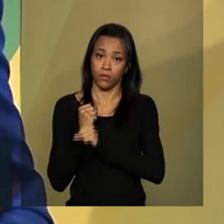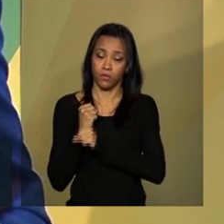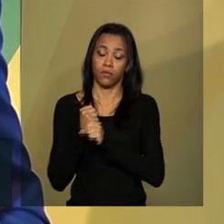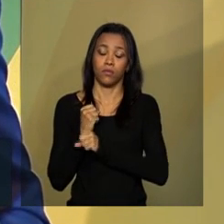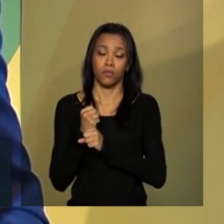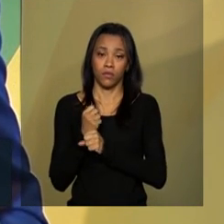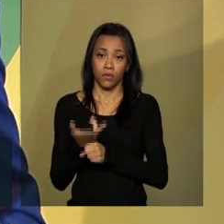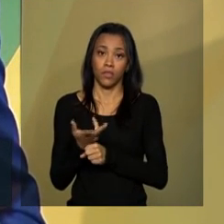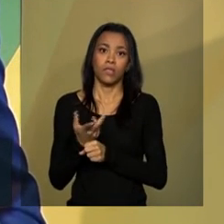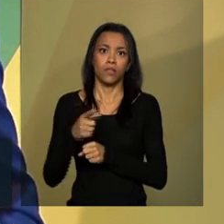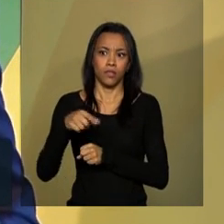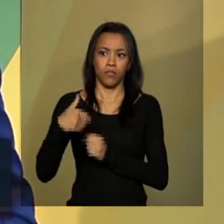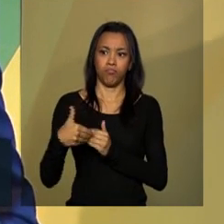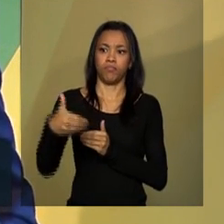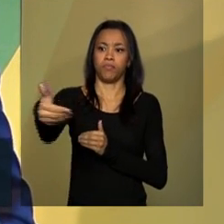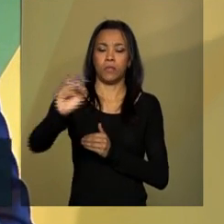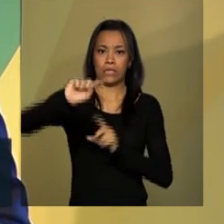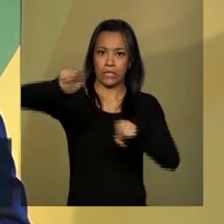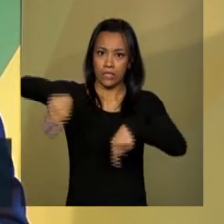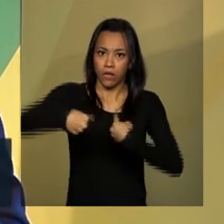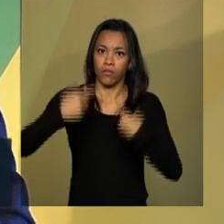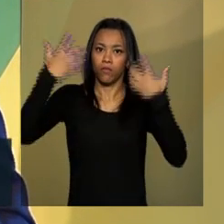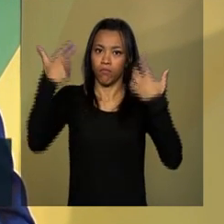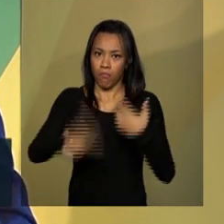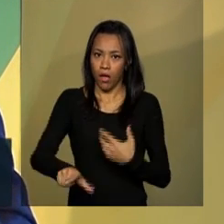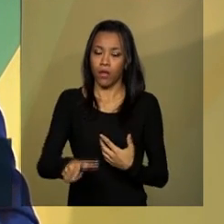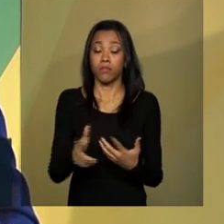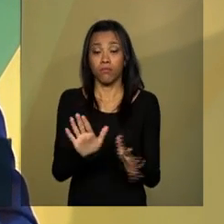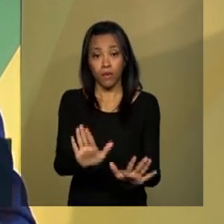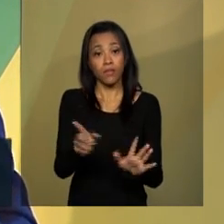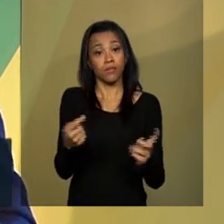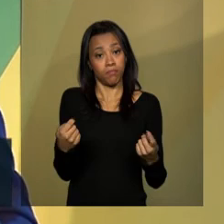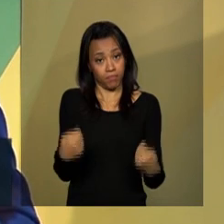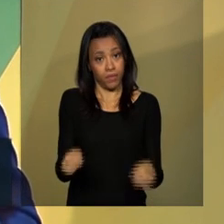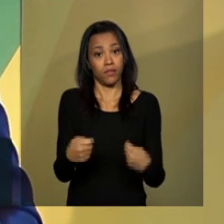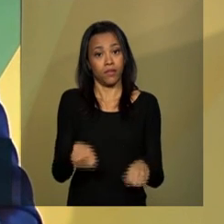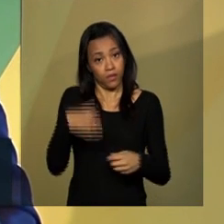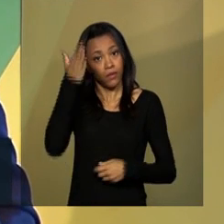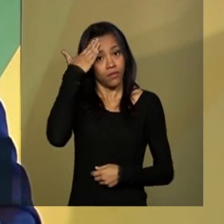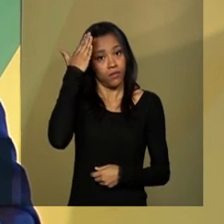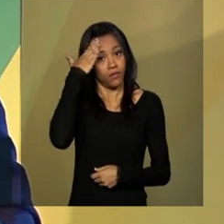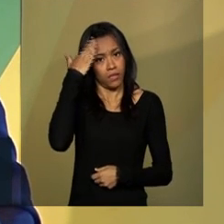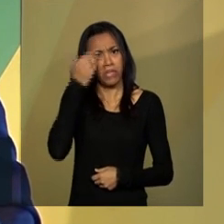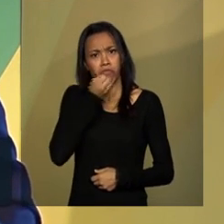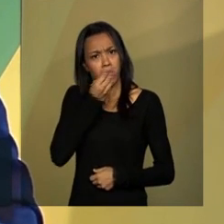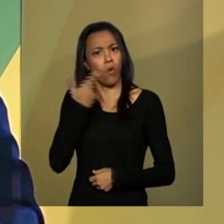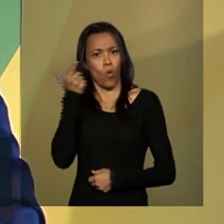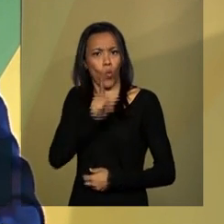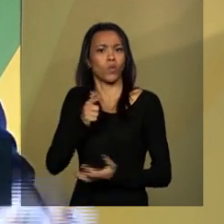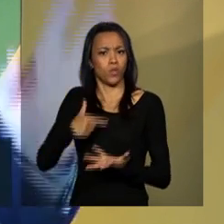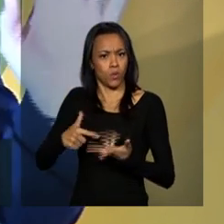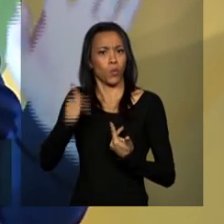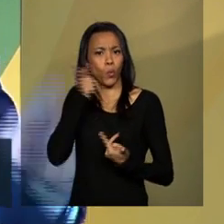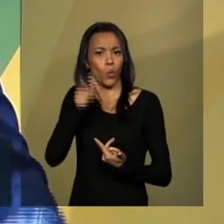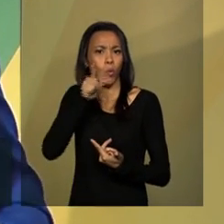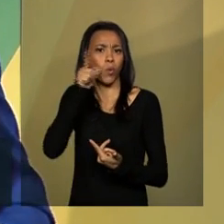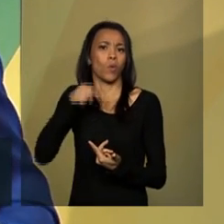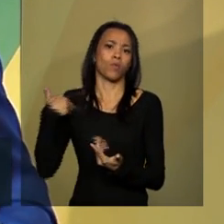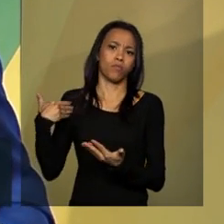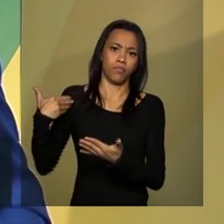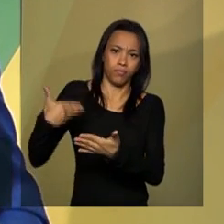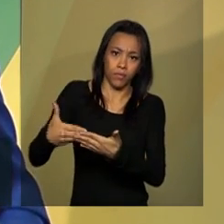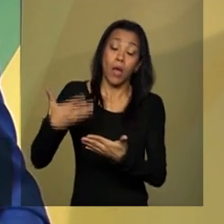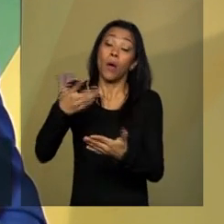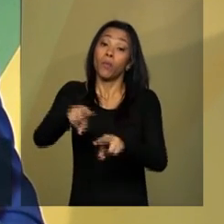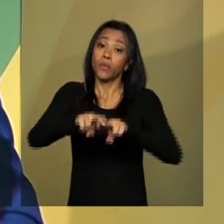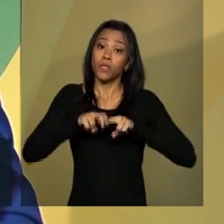impor-se desafios mais altos para si mesmo, mas também é necessário reconhecer-se alguns resultados. Portanto, por isso que eu queria